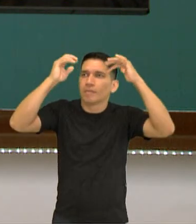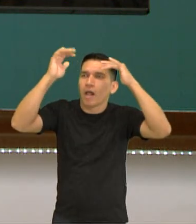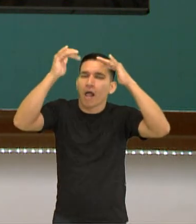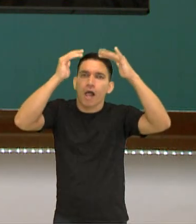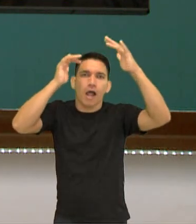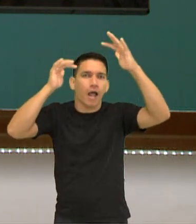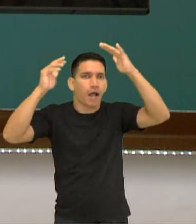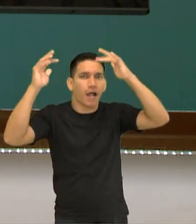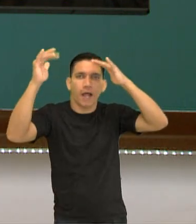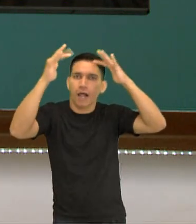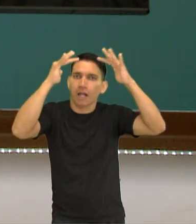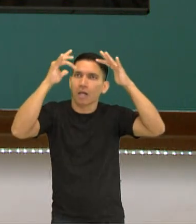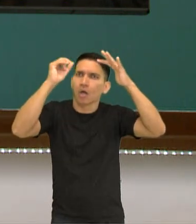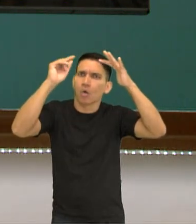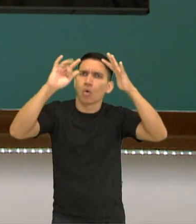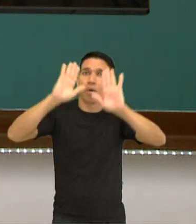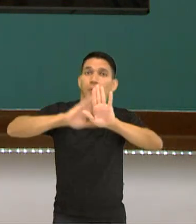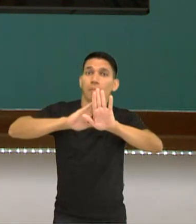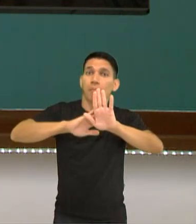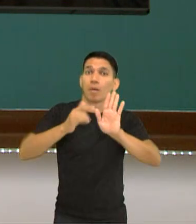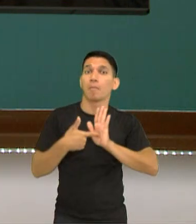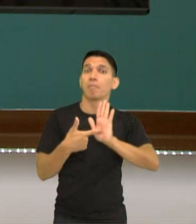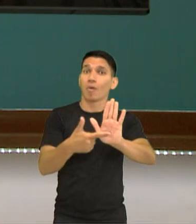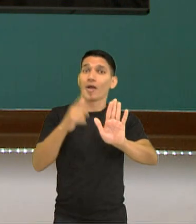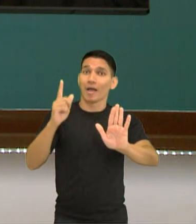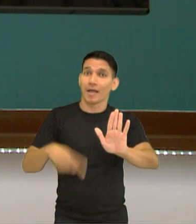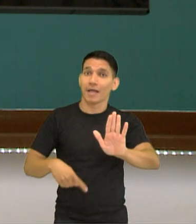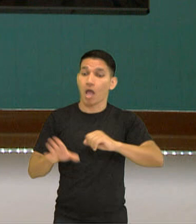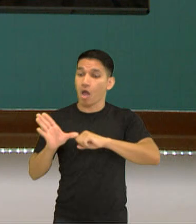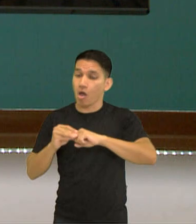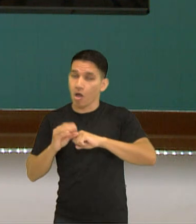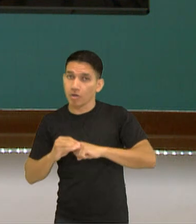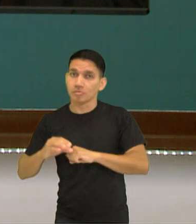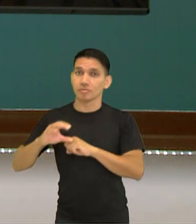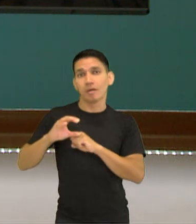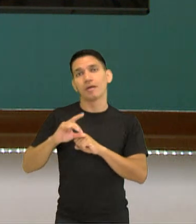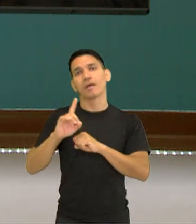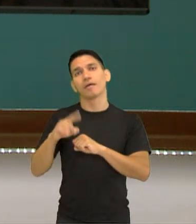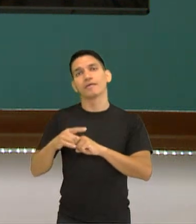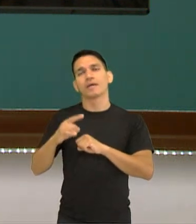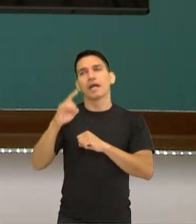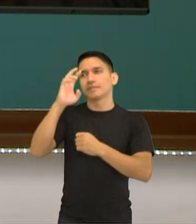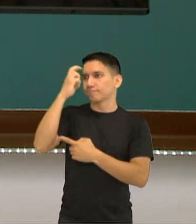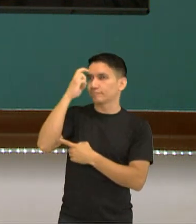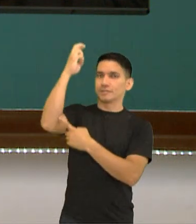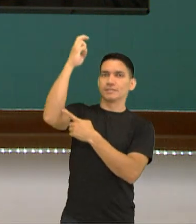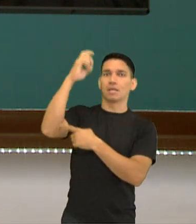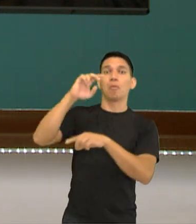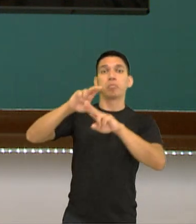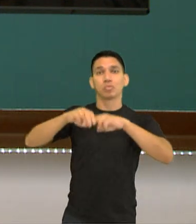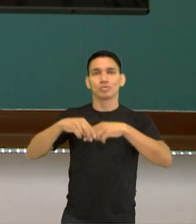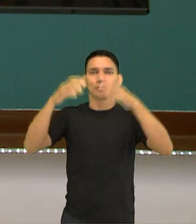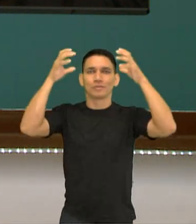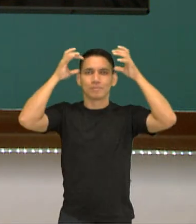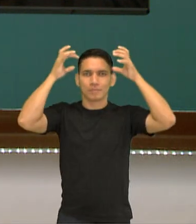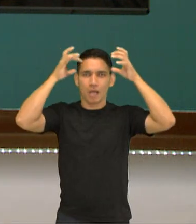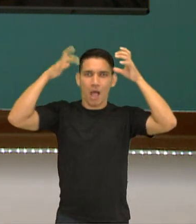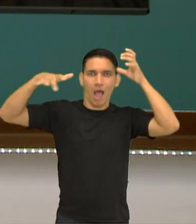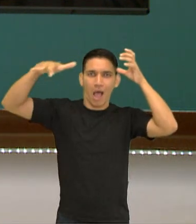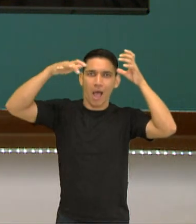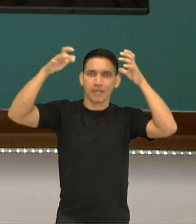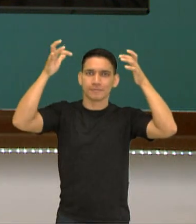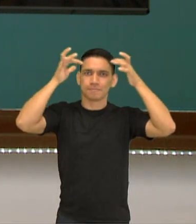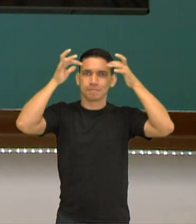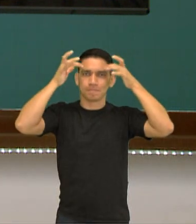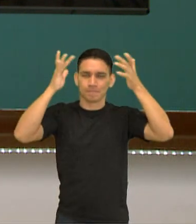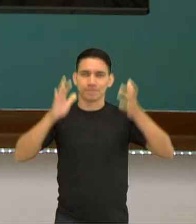que representa a inteligência, o conhecimento. É por isso que o seu ponto focal está aqui na cabeça. A gente tem